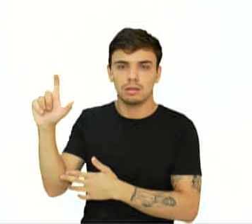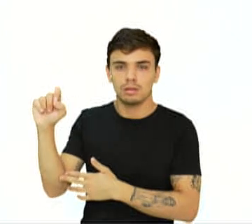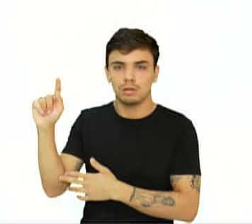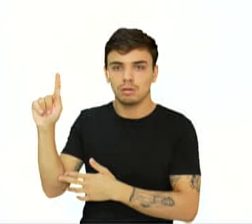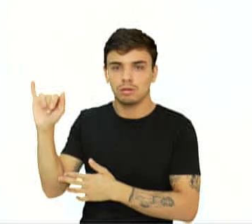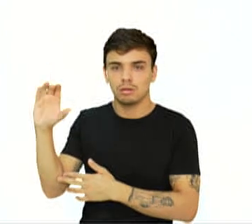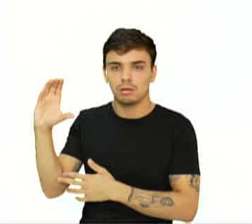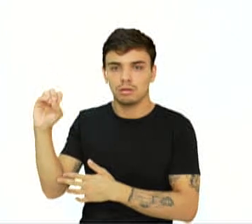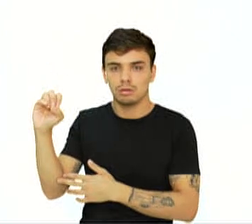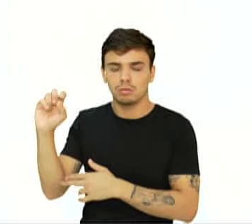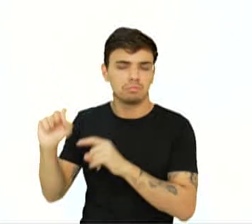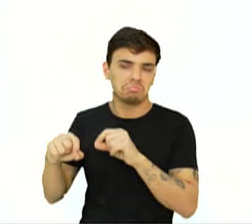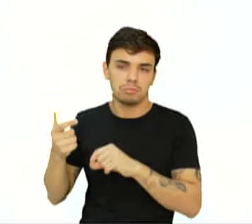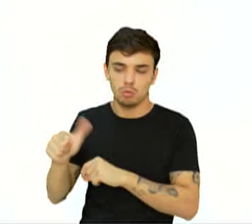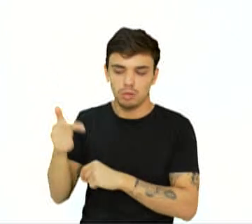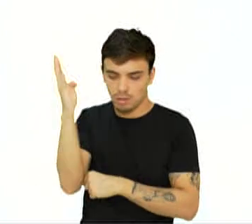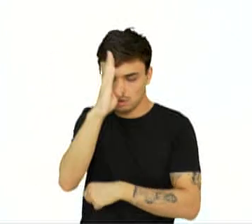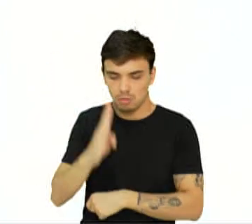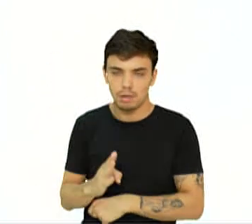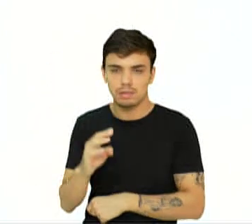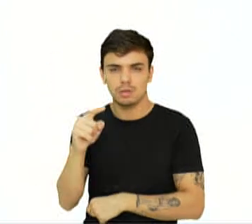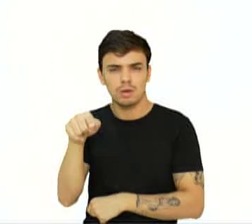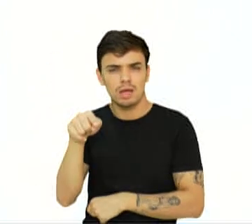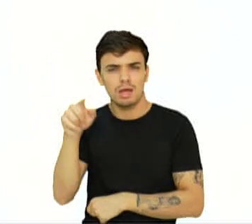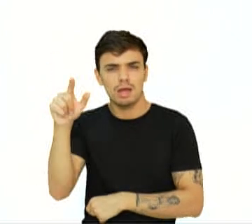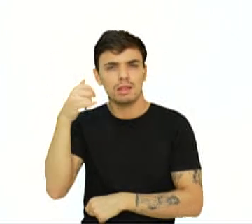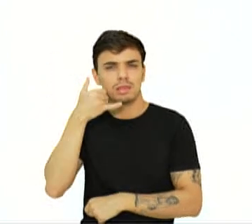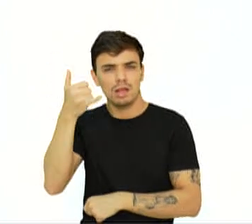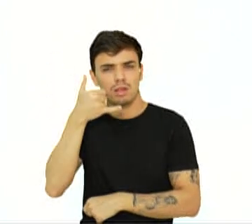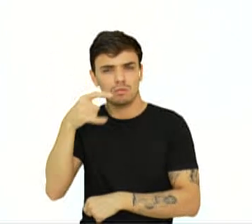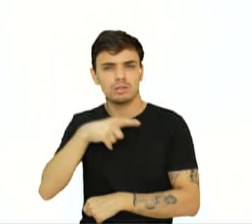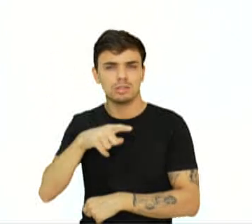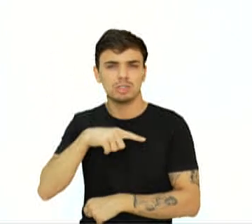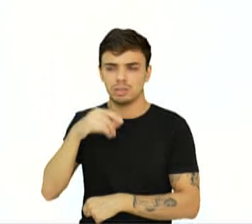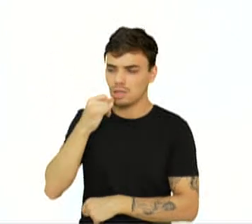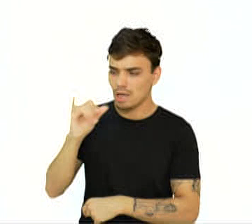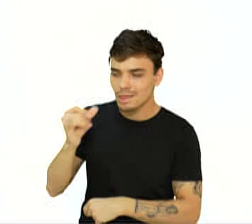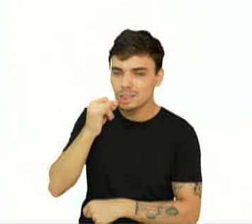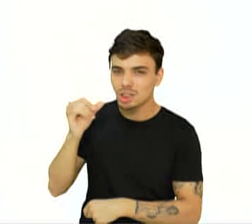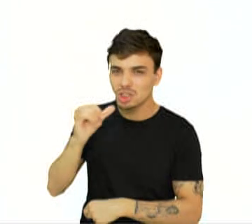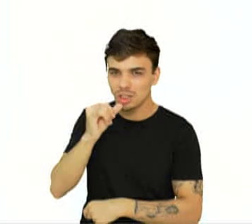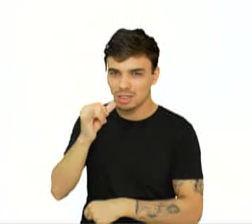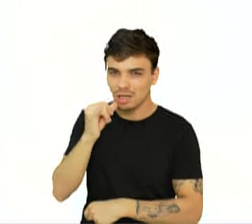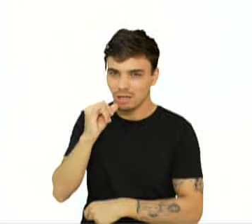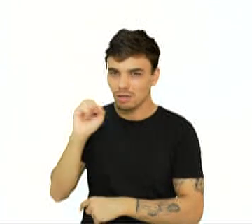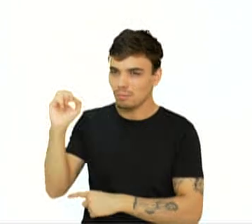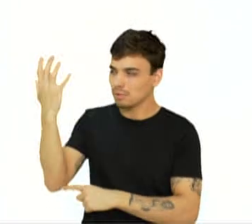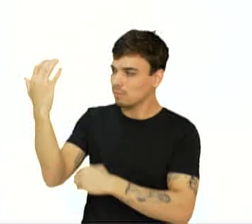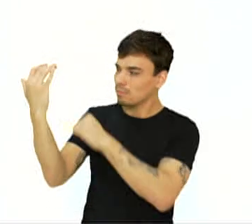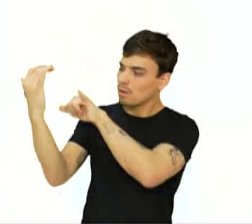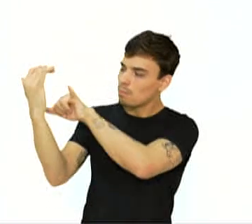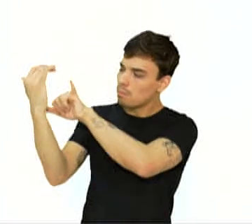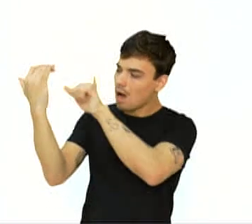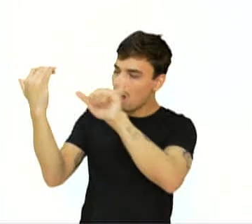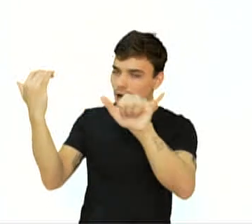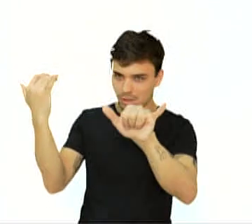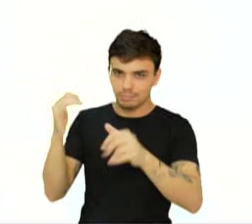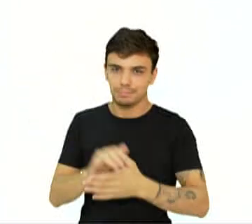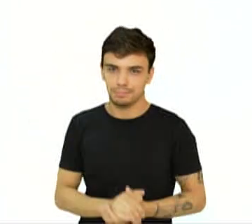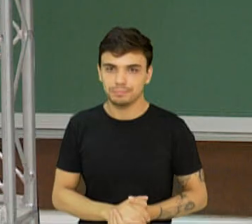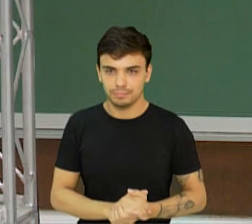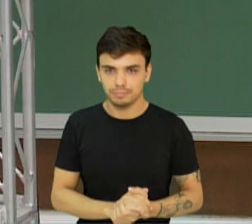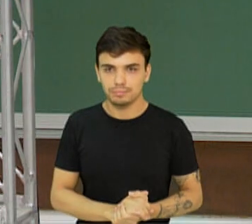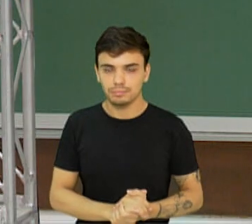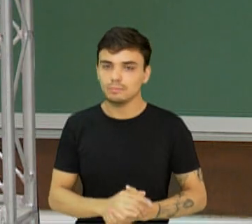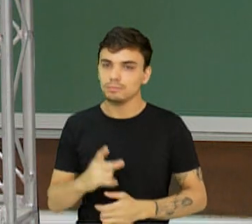Brasil. É aquele telefone que usava o sinal realmente elétrico da rede, que reproduzia o sinal na rede